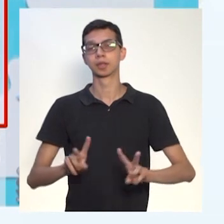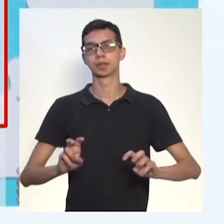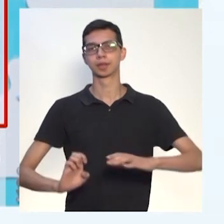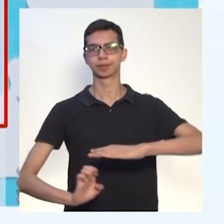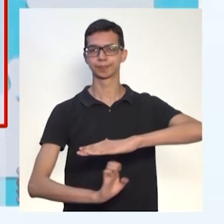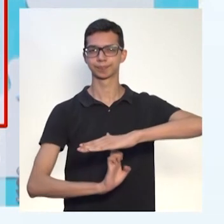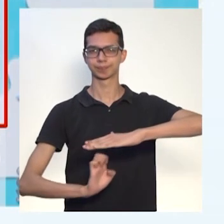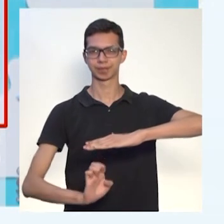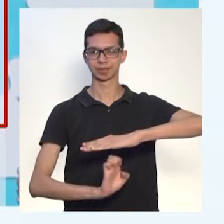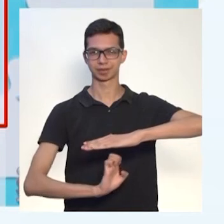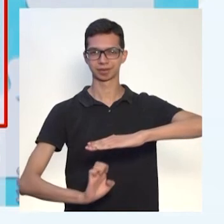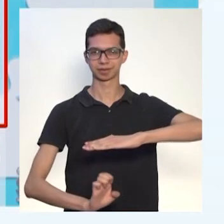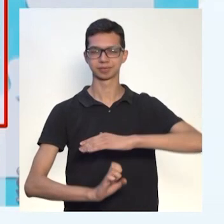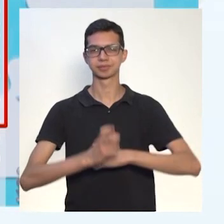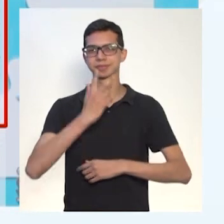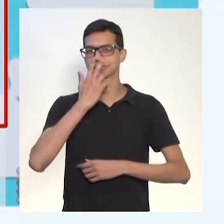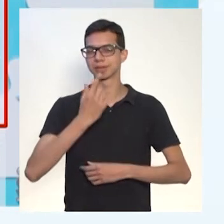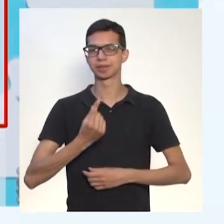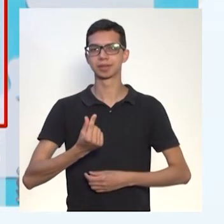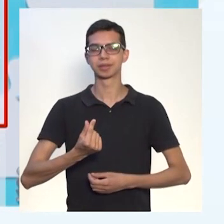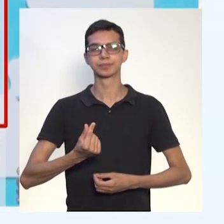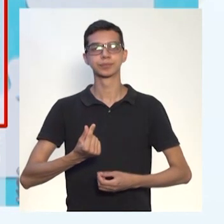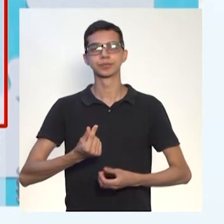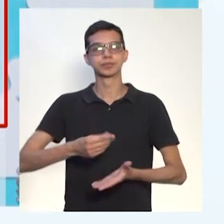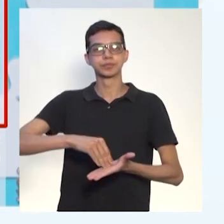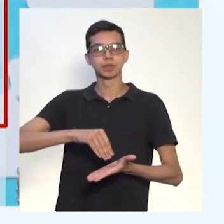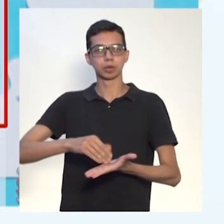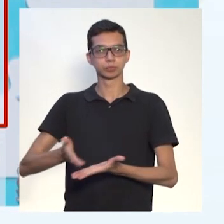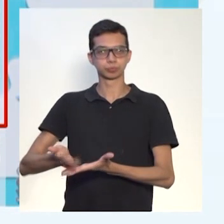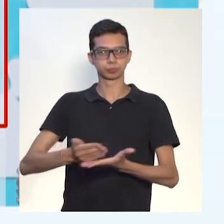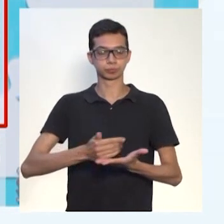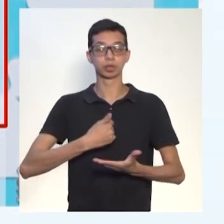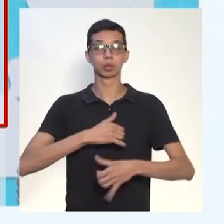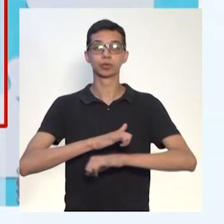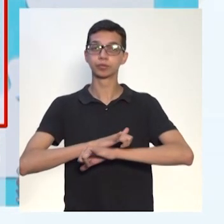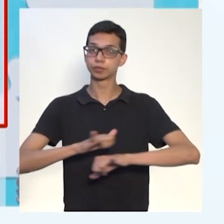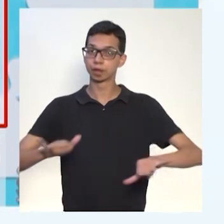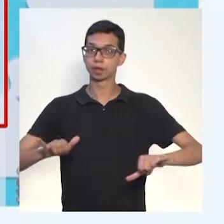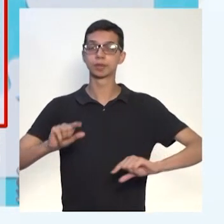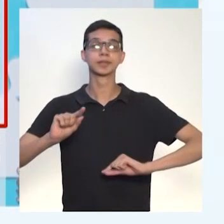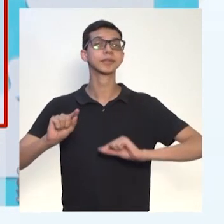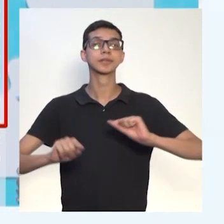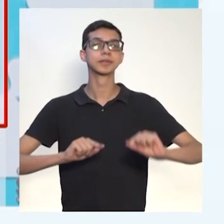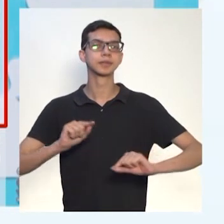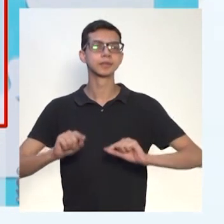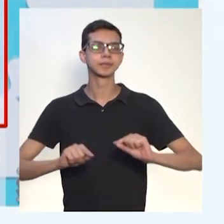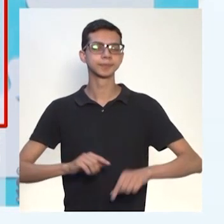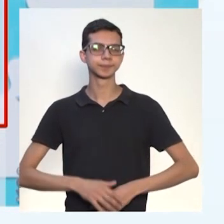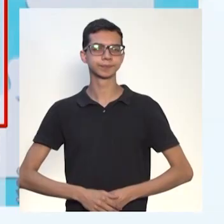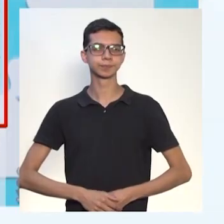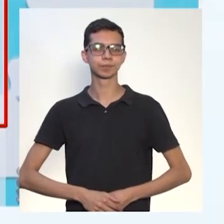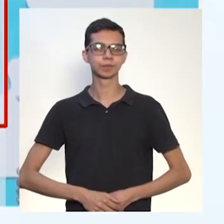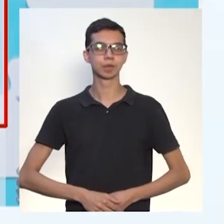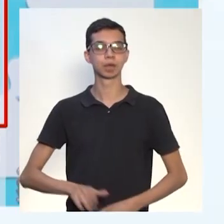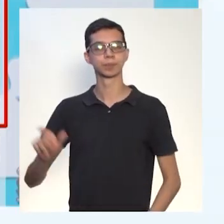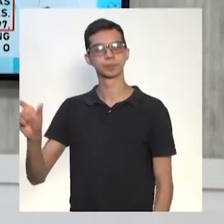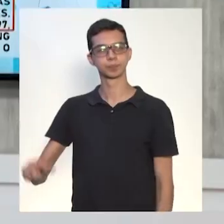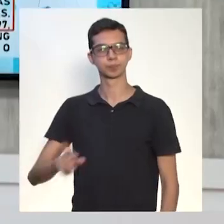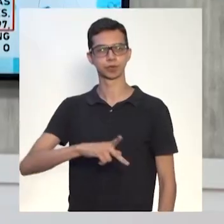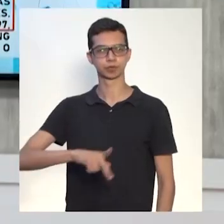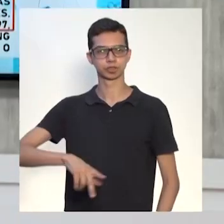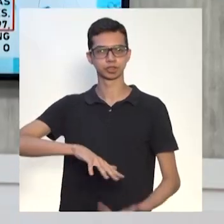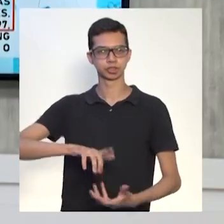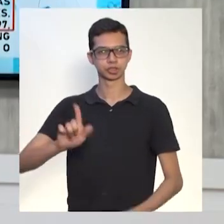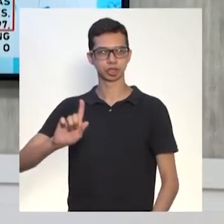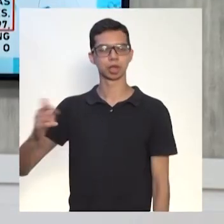empresas exibidoras. Posso dizer que quem me contou isso foi o professora de geografia. Nós estamos falando